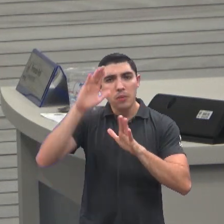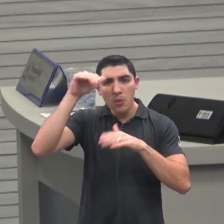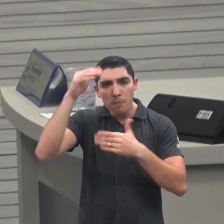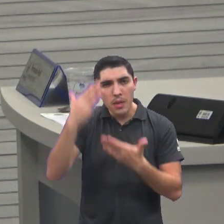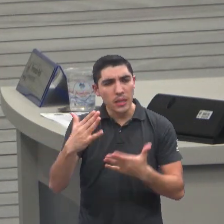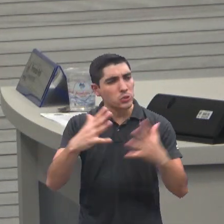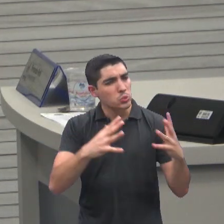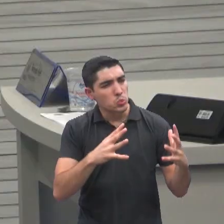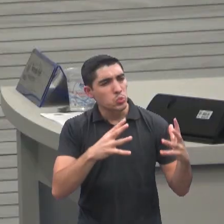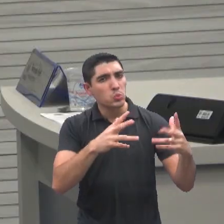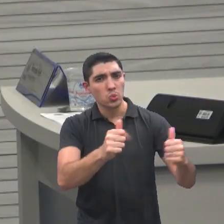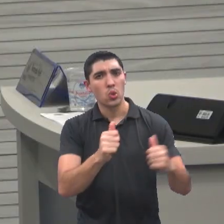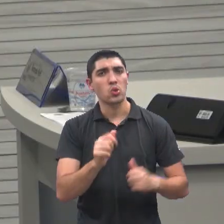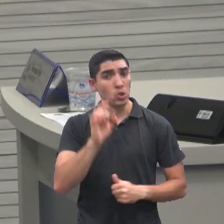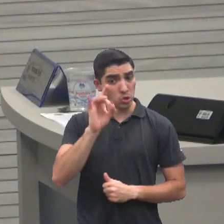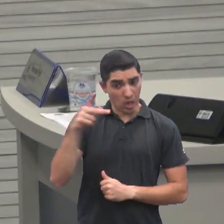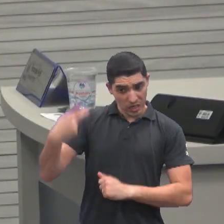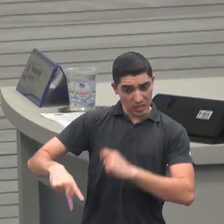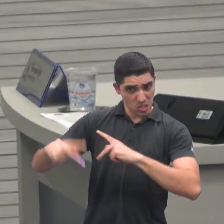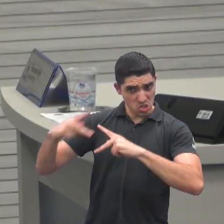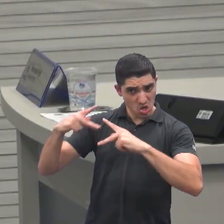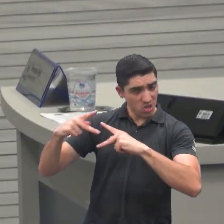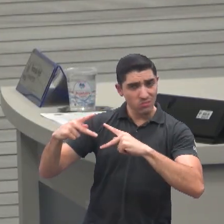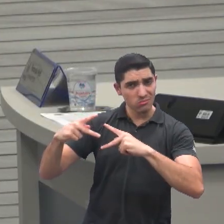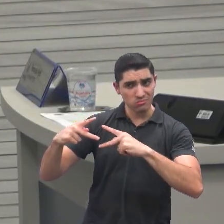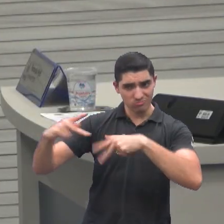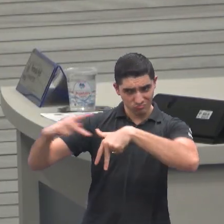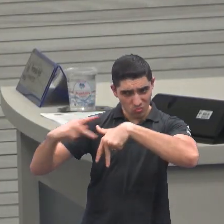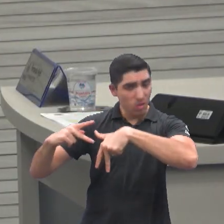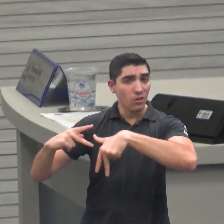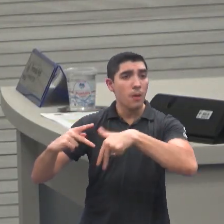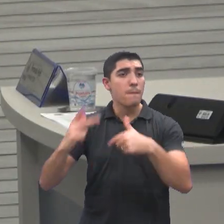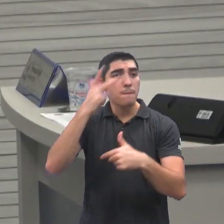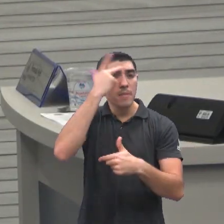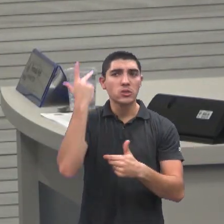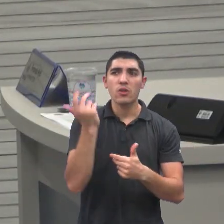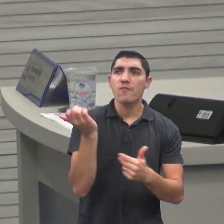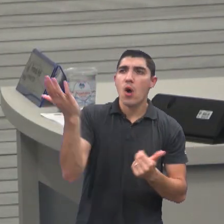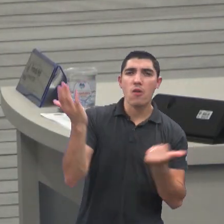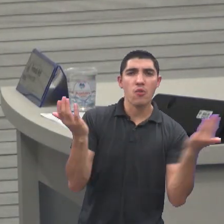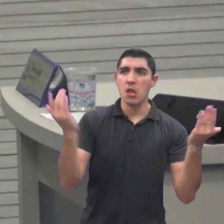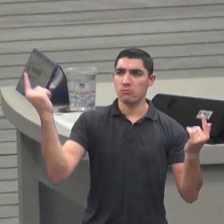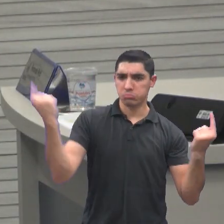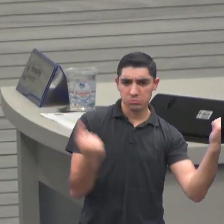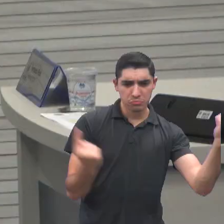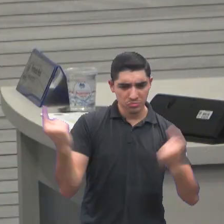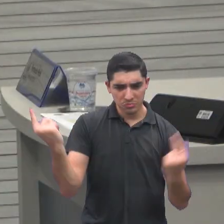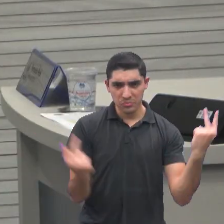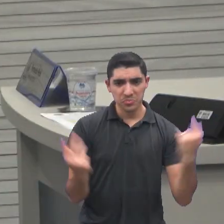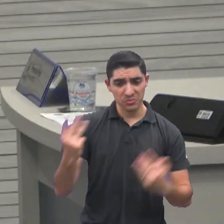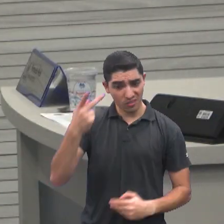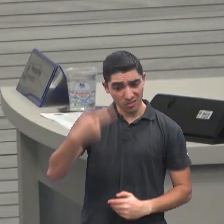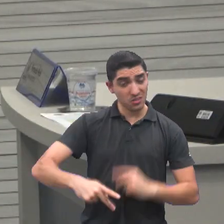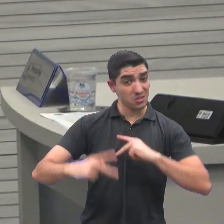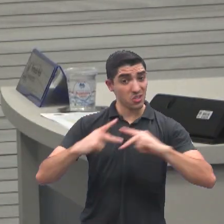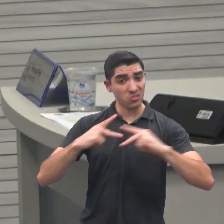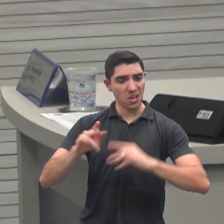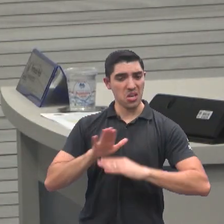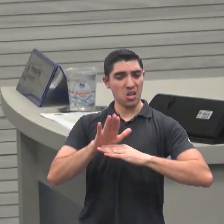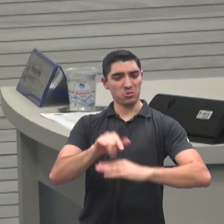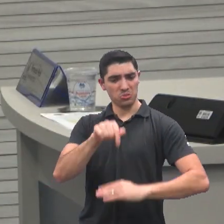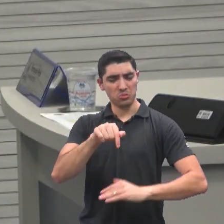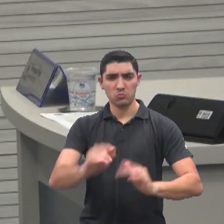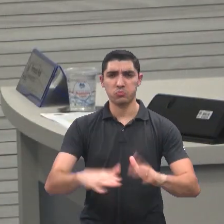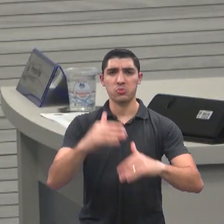joseenses, pessoas que vieram também de fora aqui para São José e construíram uma história e hoje levam o nome de São José